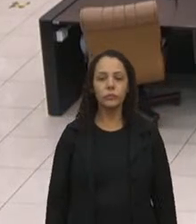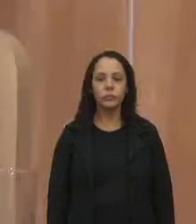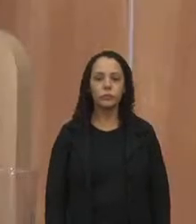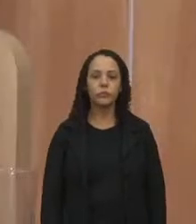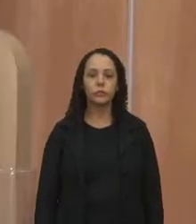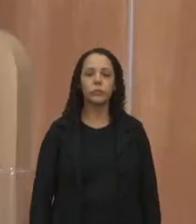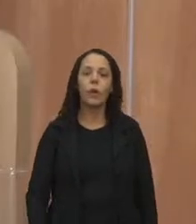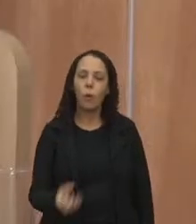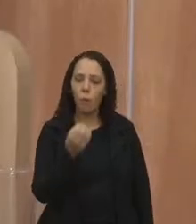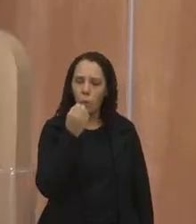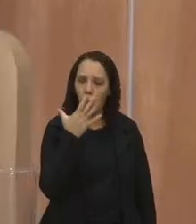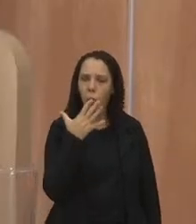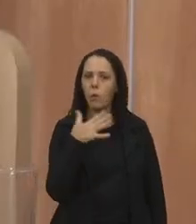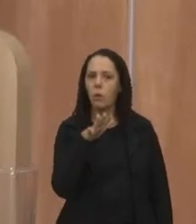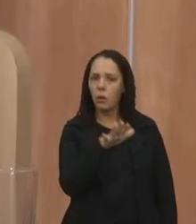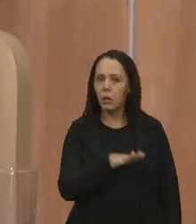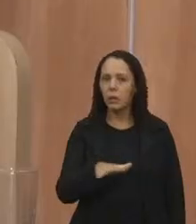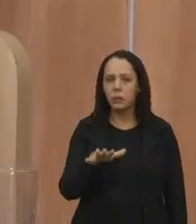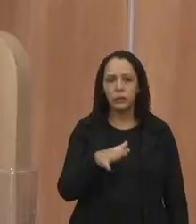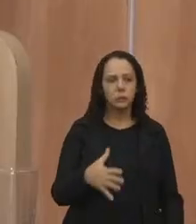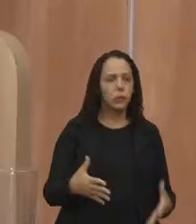Excelentes áreas mesmo, seria maravilhoso ter tudo.